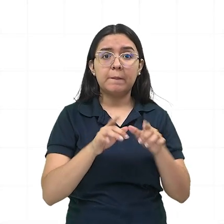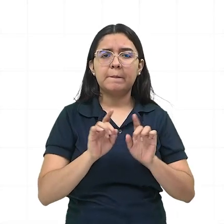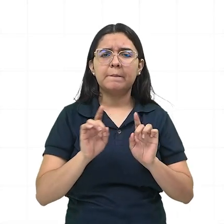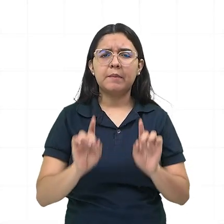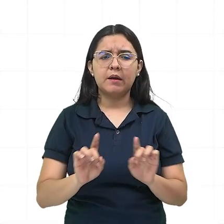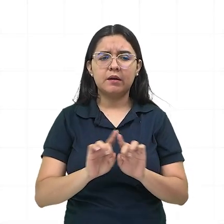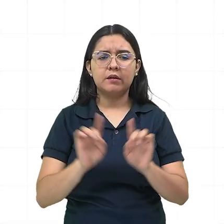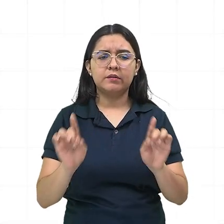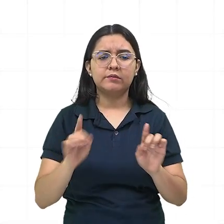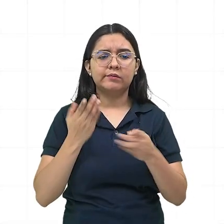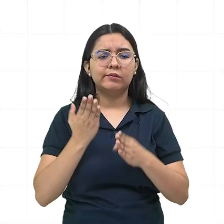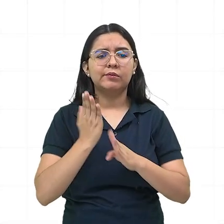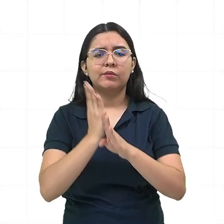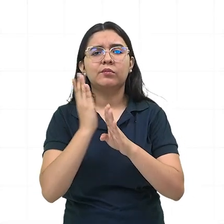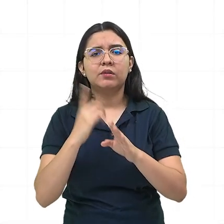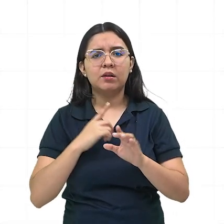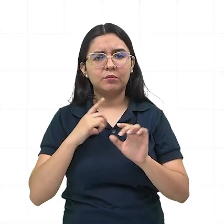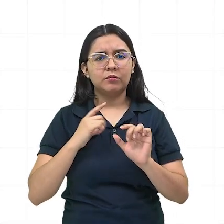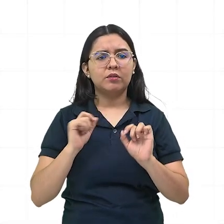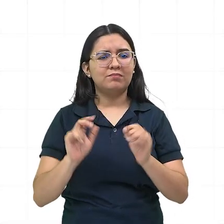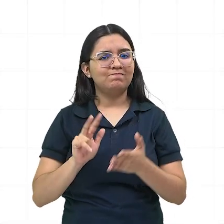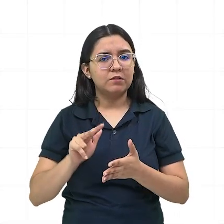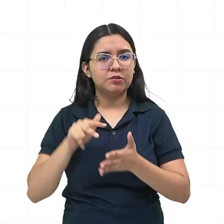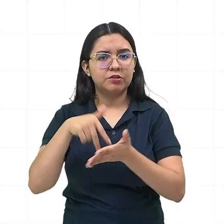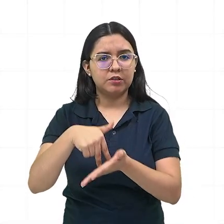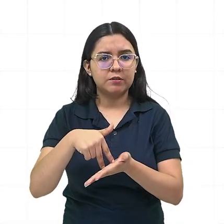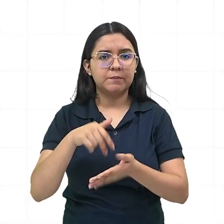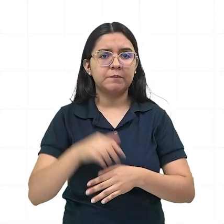mas encontraram muita resistência.